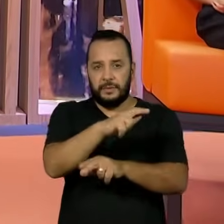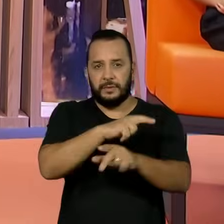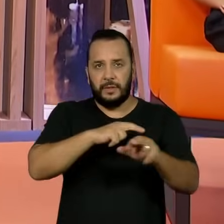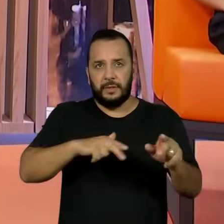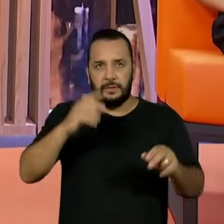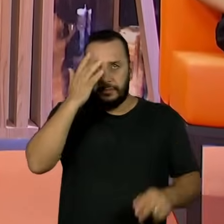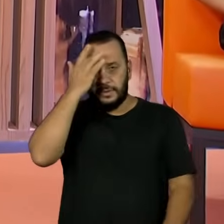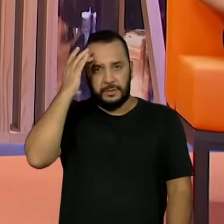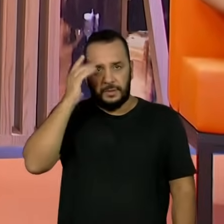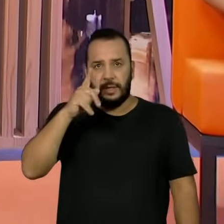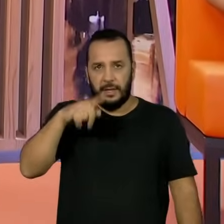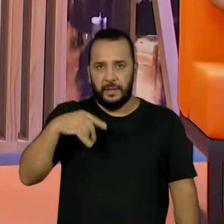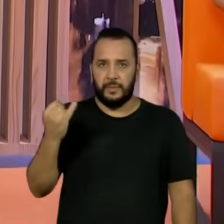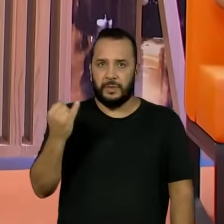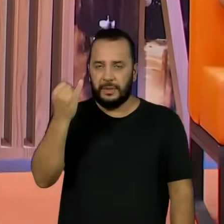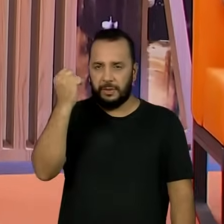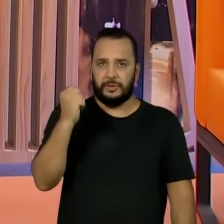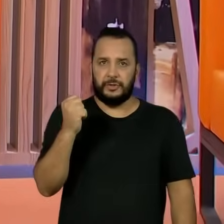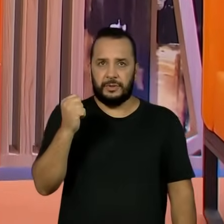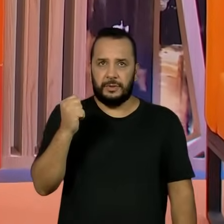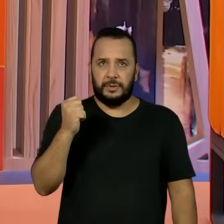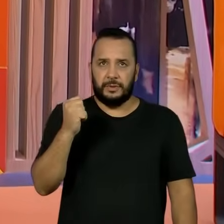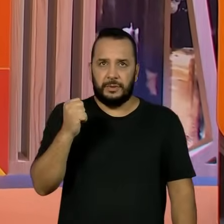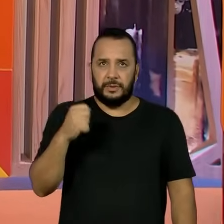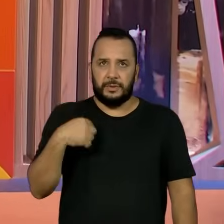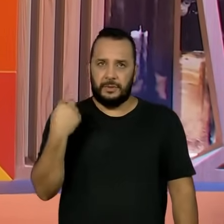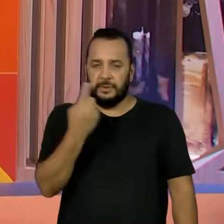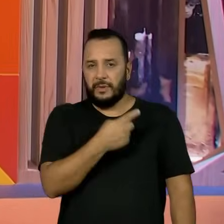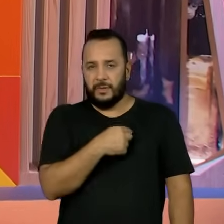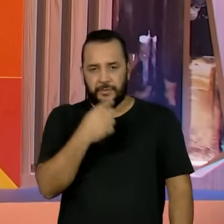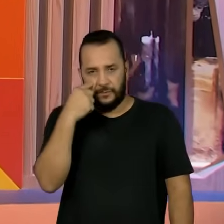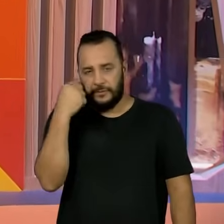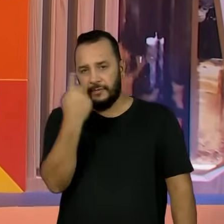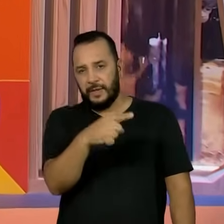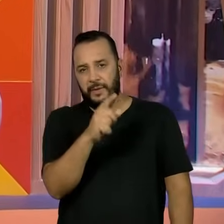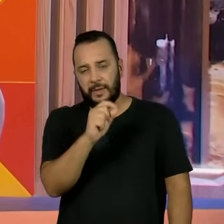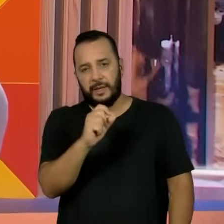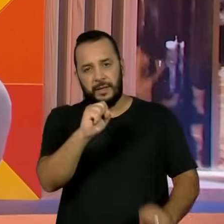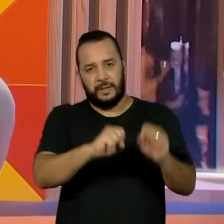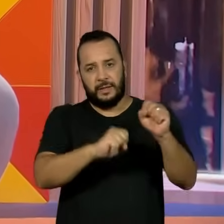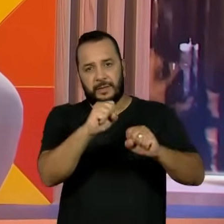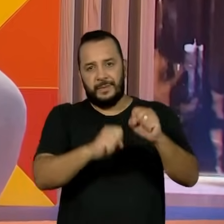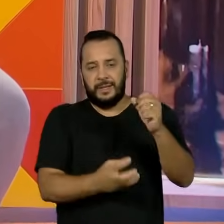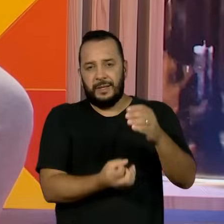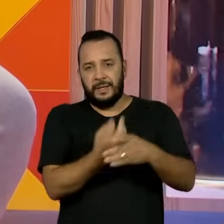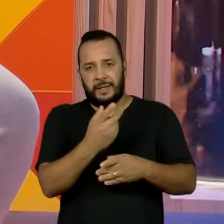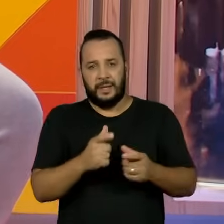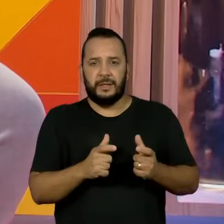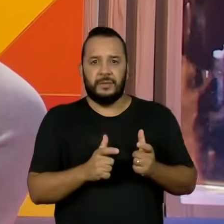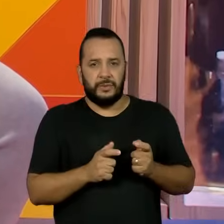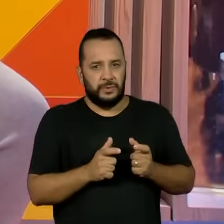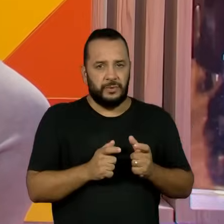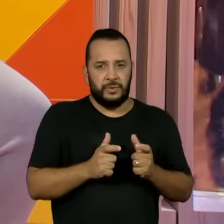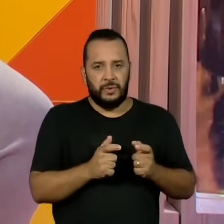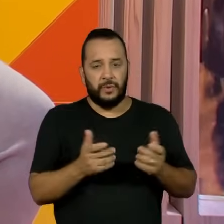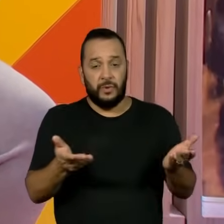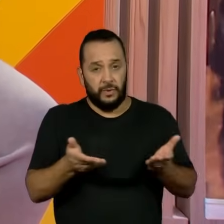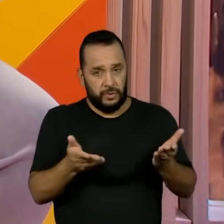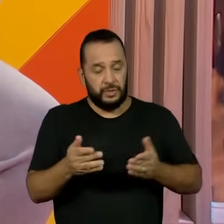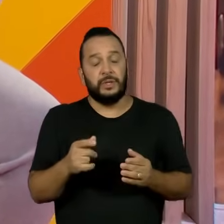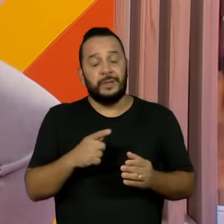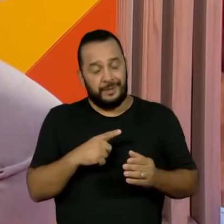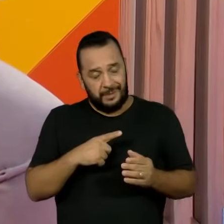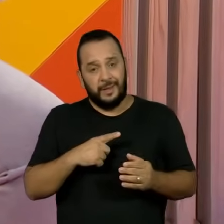isso é importante. Quando a gente analisa as empresas que estão desenvolvendo jogos hoje, há um movimento para isso, ainda